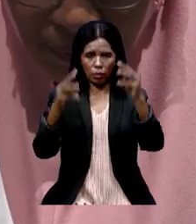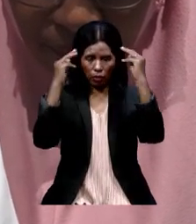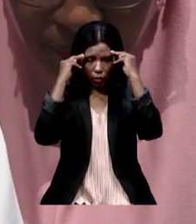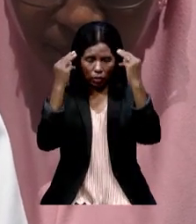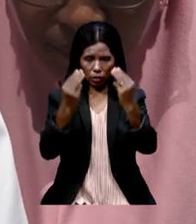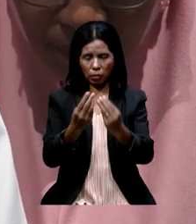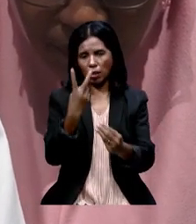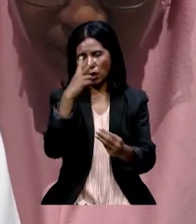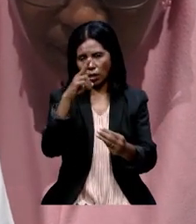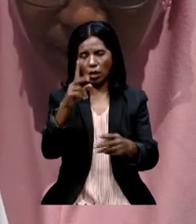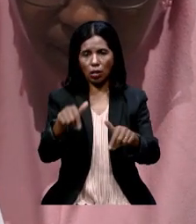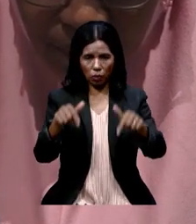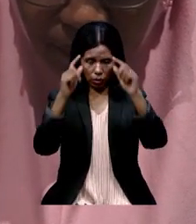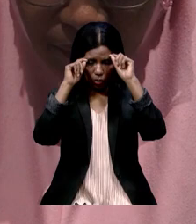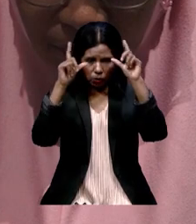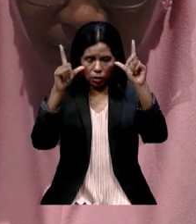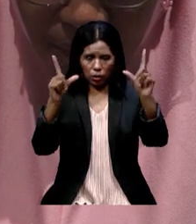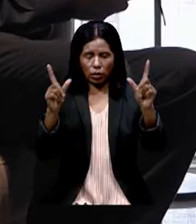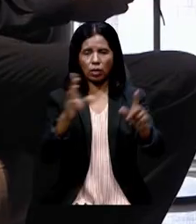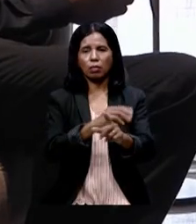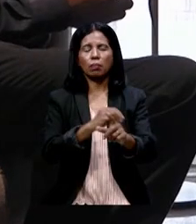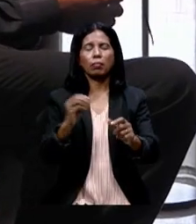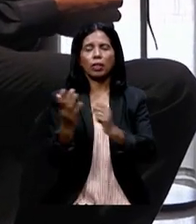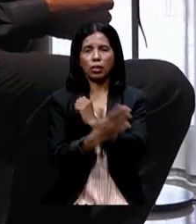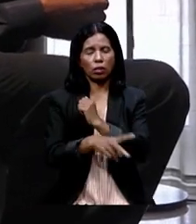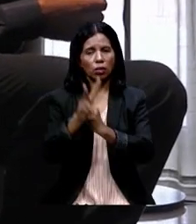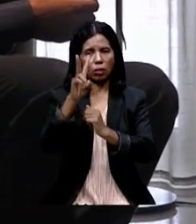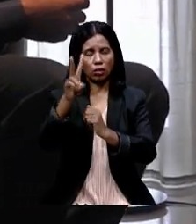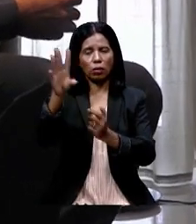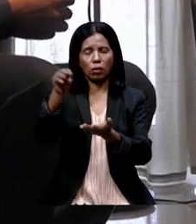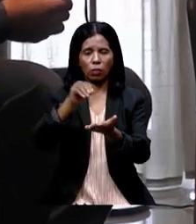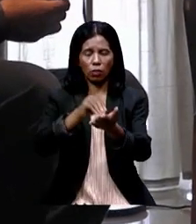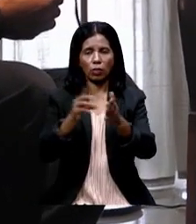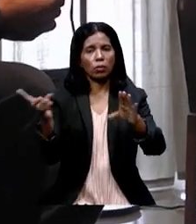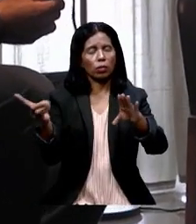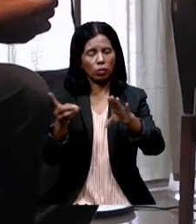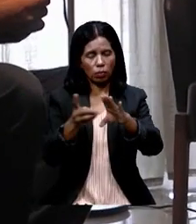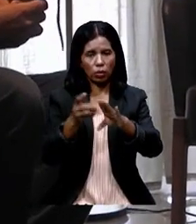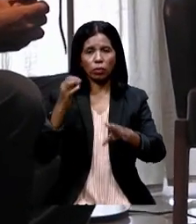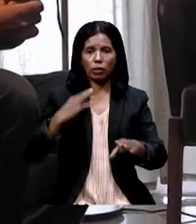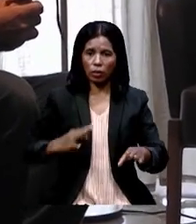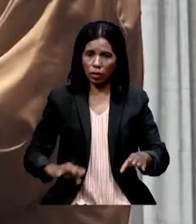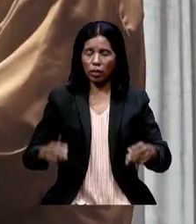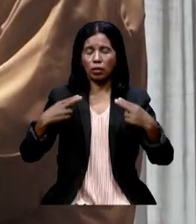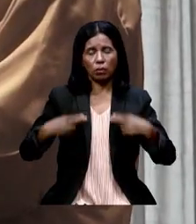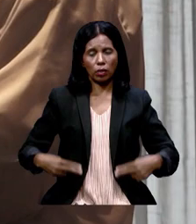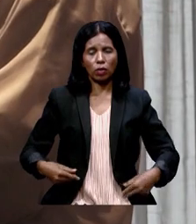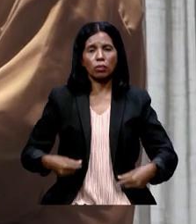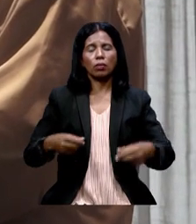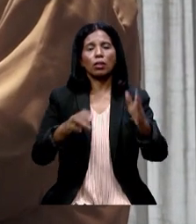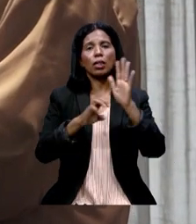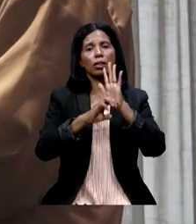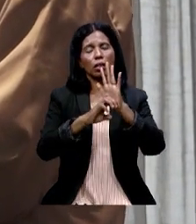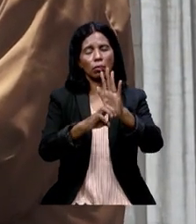hare daudaung ne Timor Leste sai segunda nação ne be adota documento fraternidade humana ne be foi exemplo ba mundo